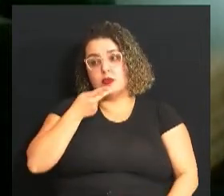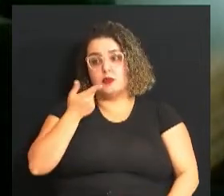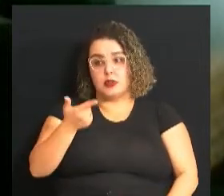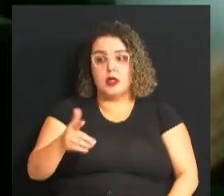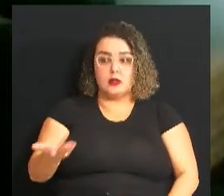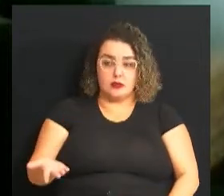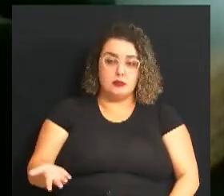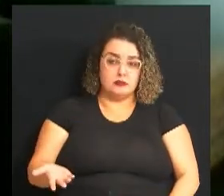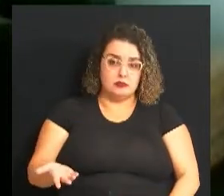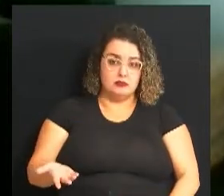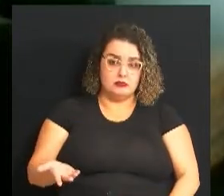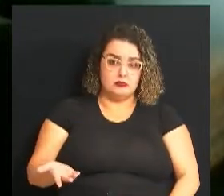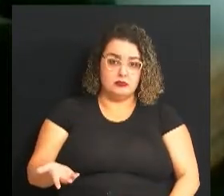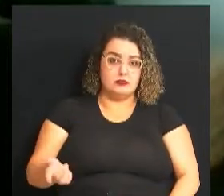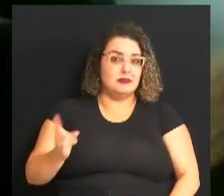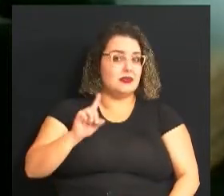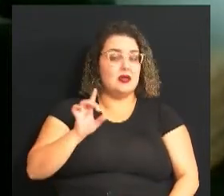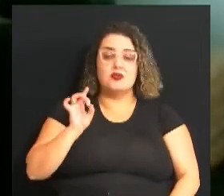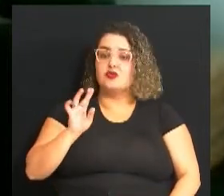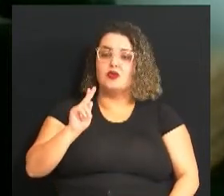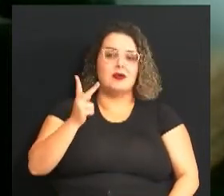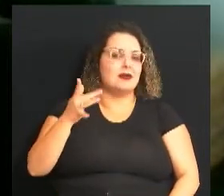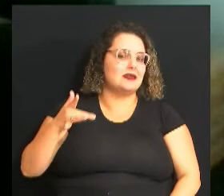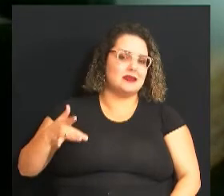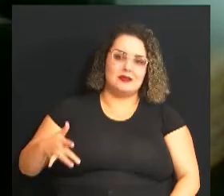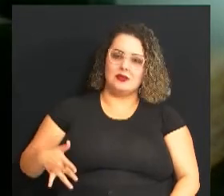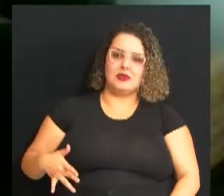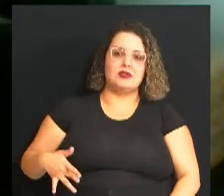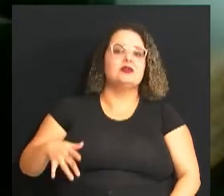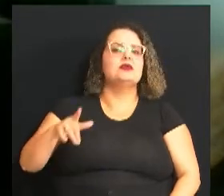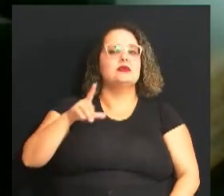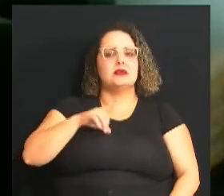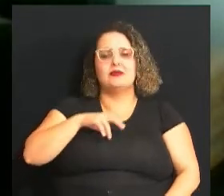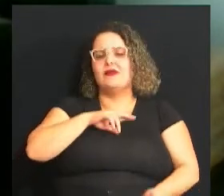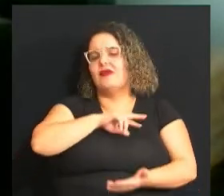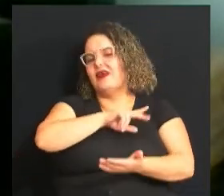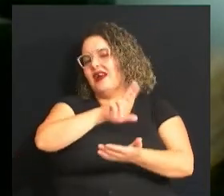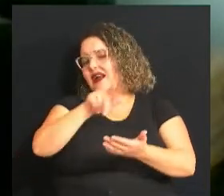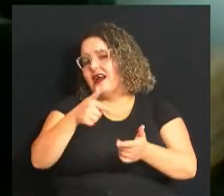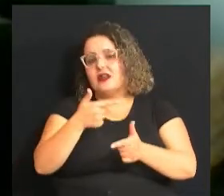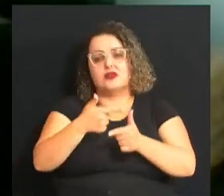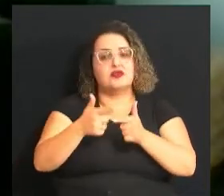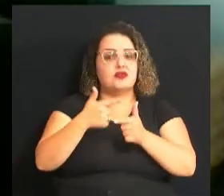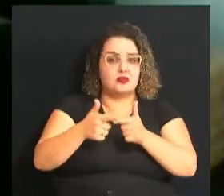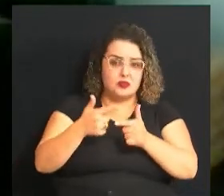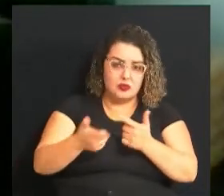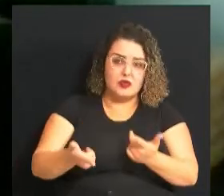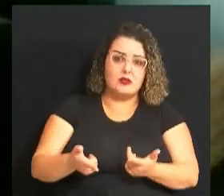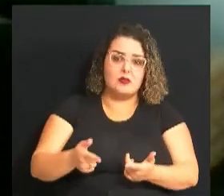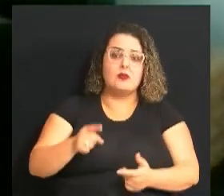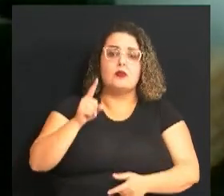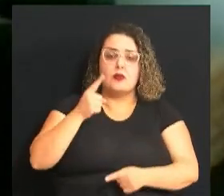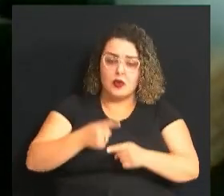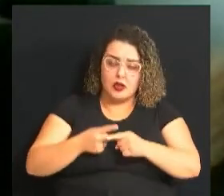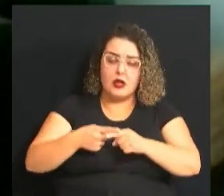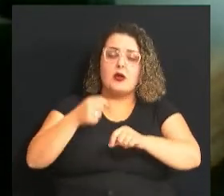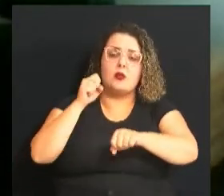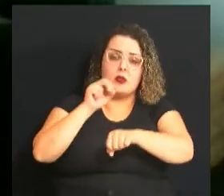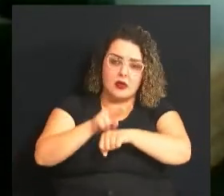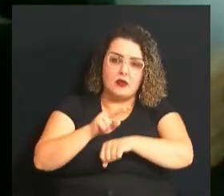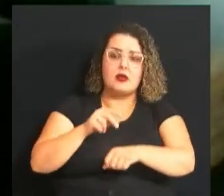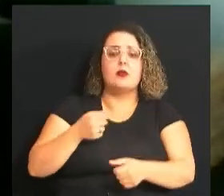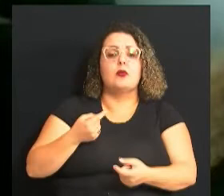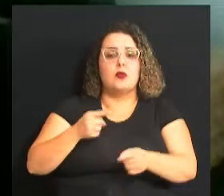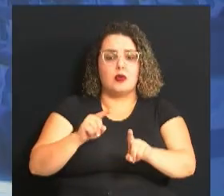Então, não são só as hepatites, nós temos muito mais problemas por conta desses vírus que provocam hepatite.